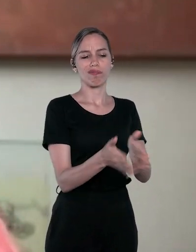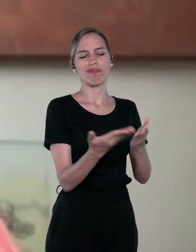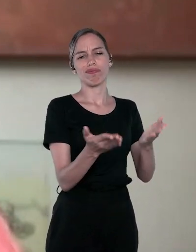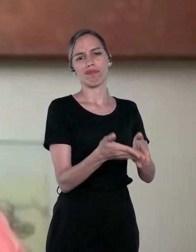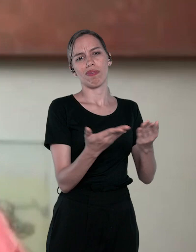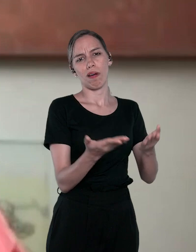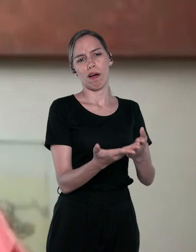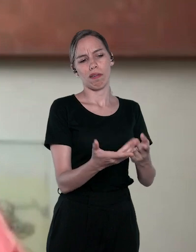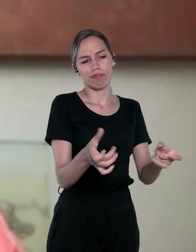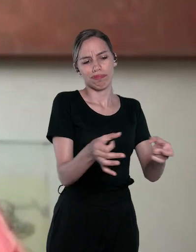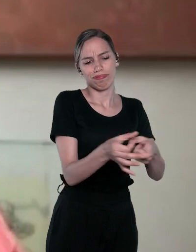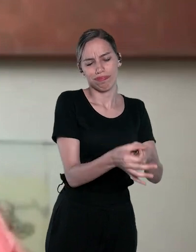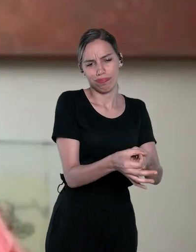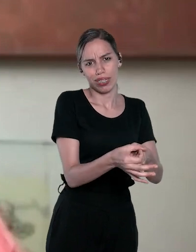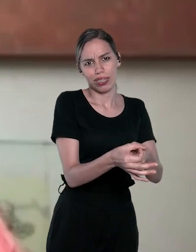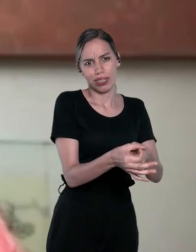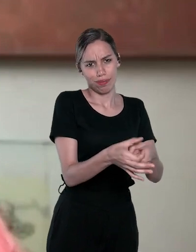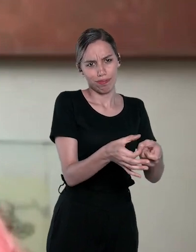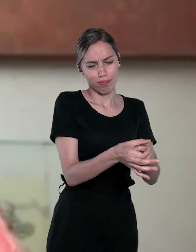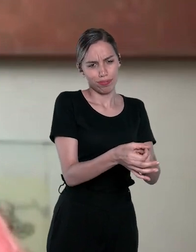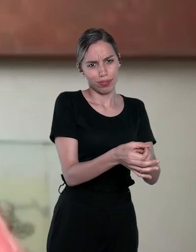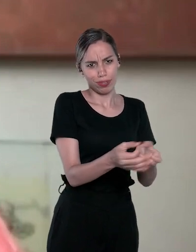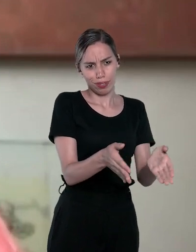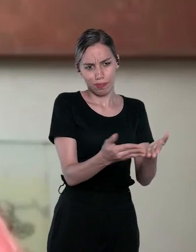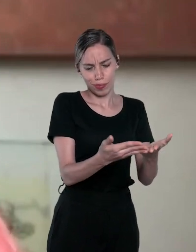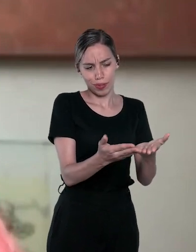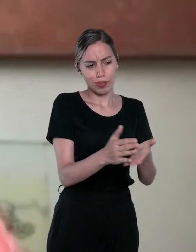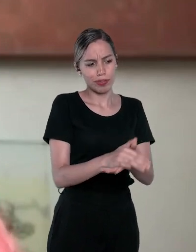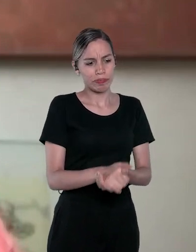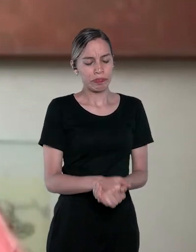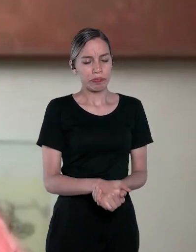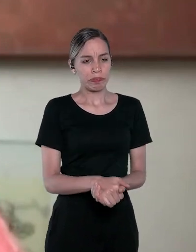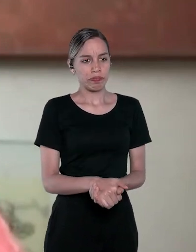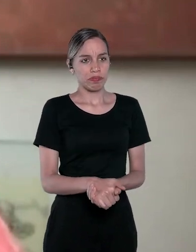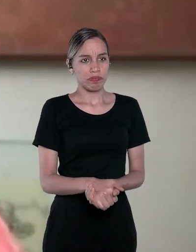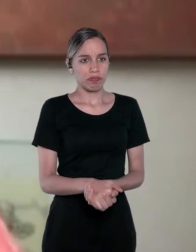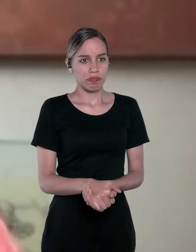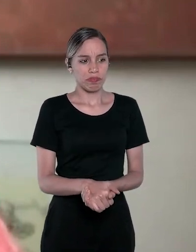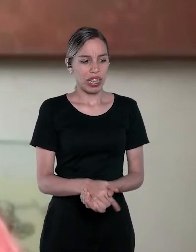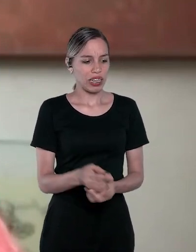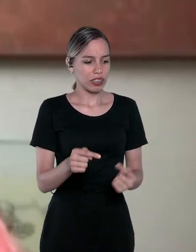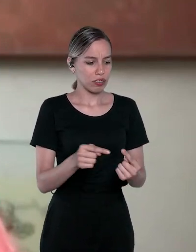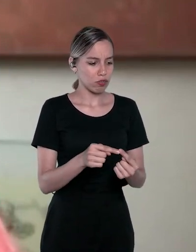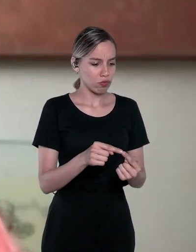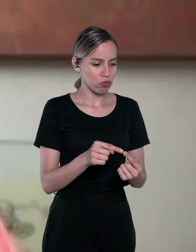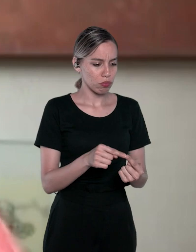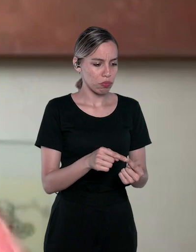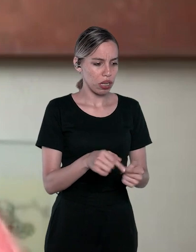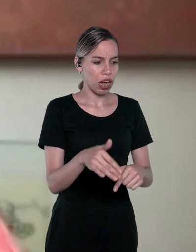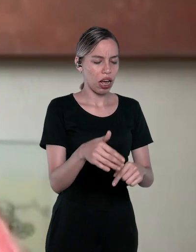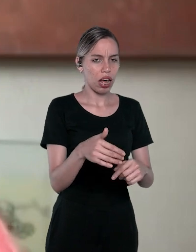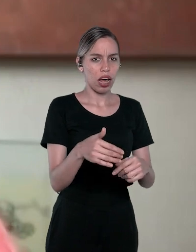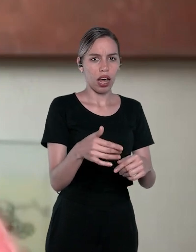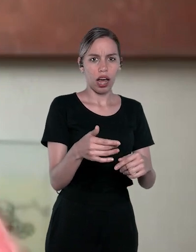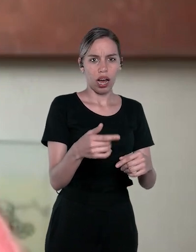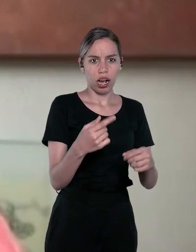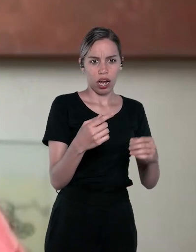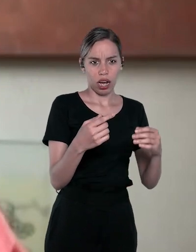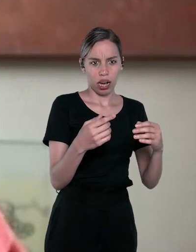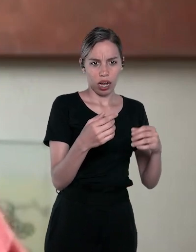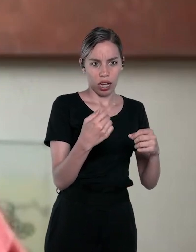para dizer simplesmente uma coisa que me fez muita falta: a cidade não tinha uma